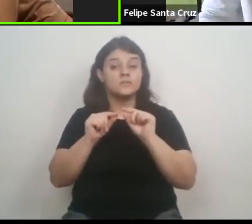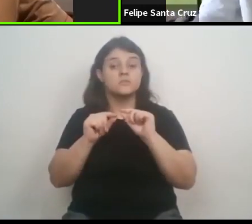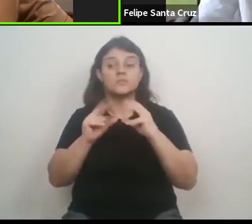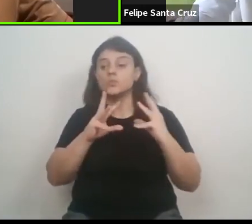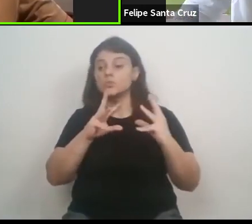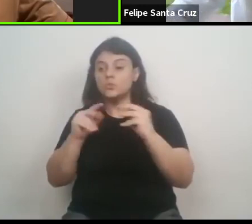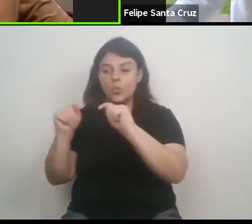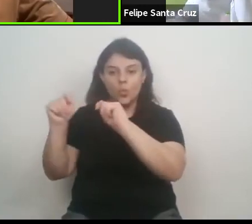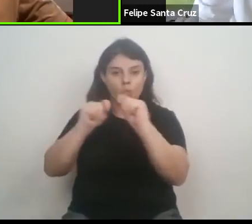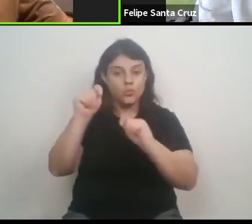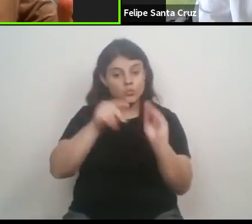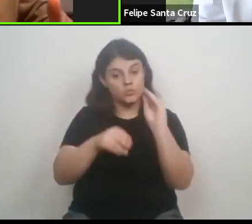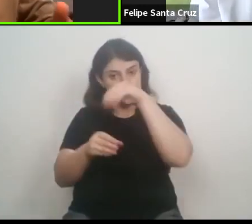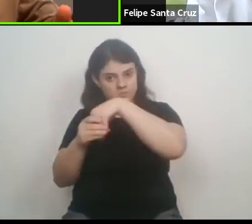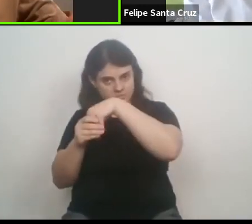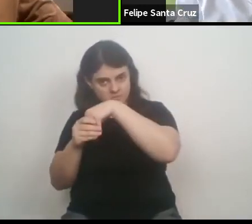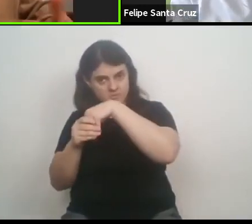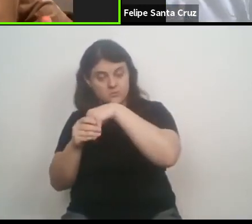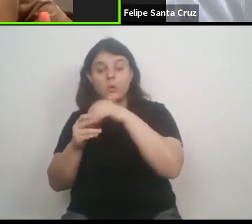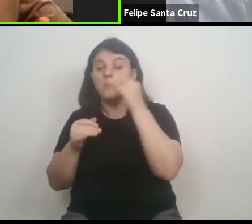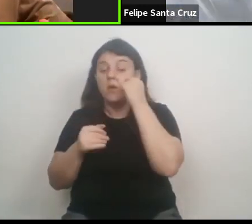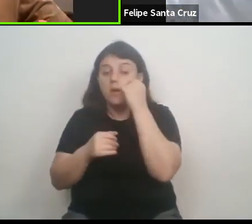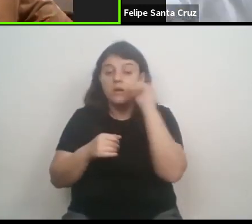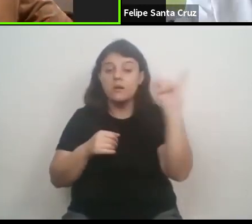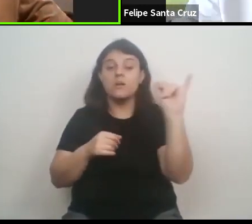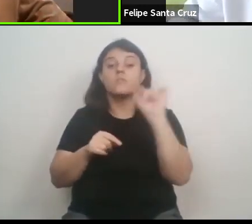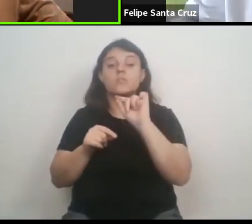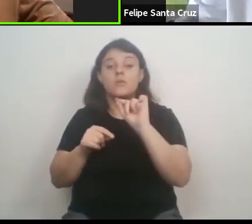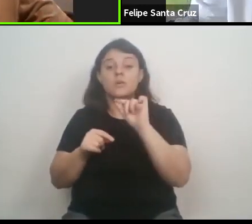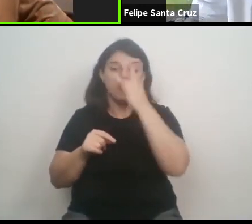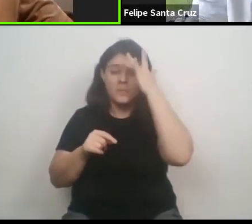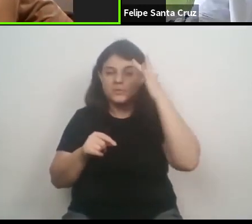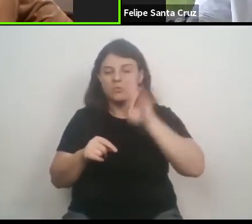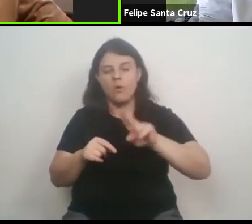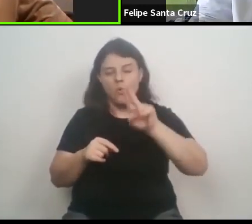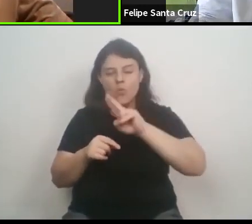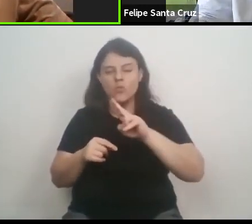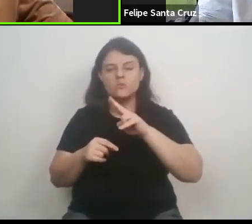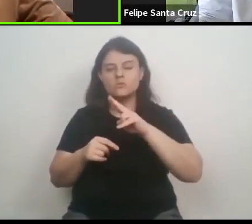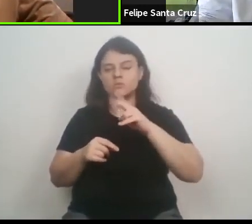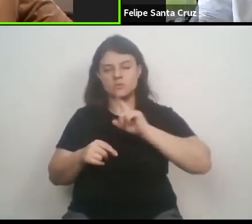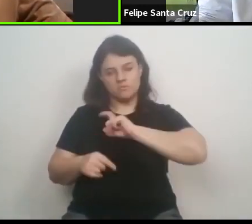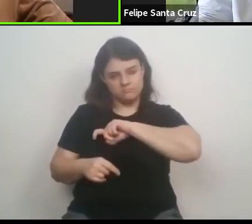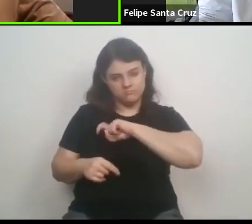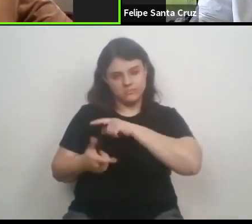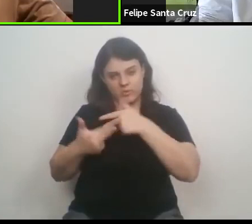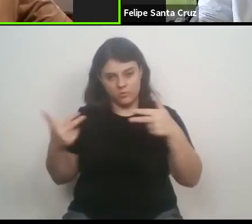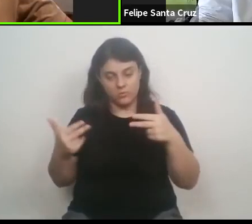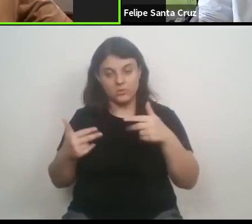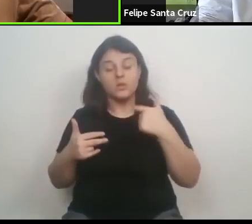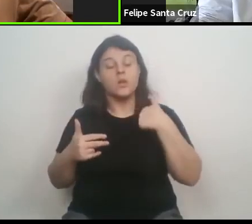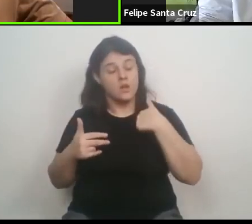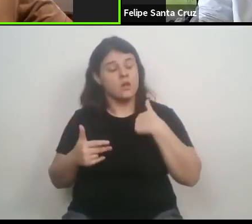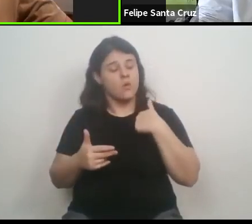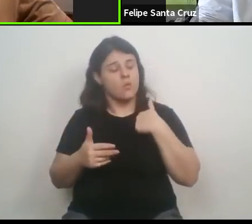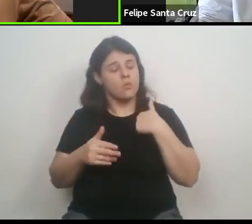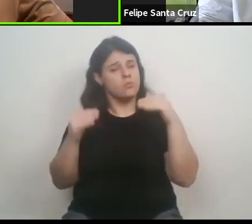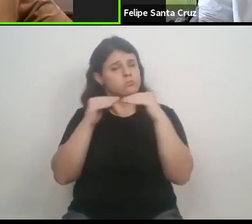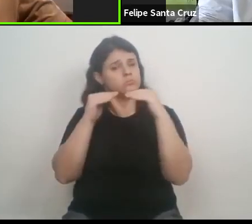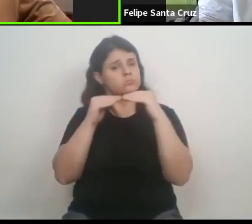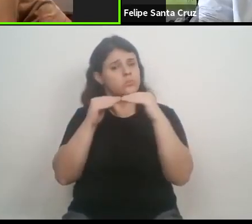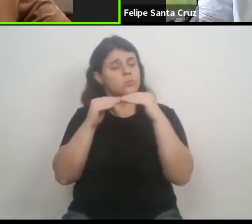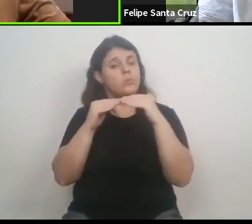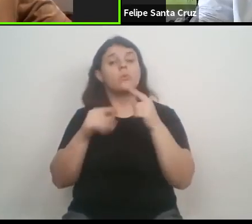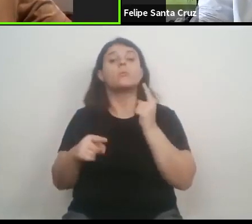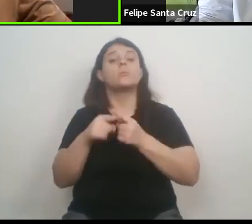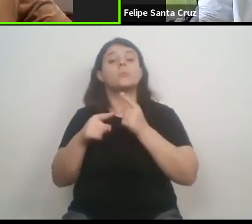controles internos para evitar o mau uso das plataformas, né? Eu sou plenamente a favor, porque eu acho